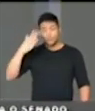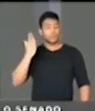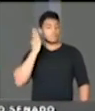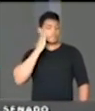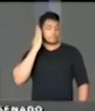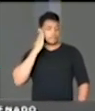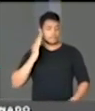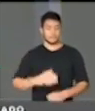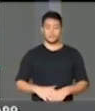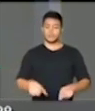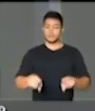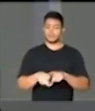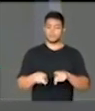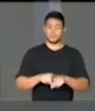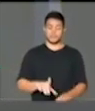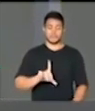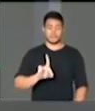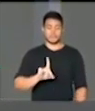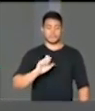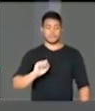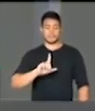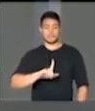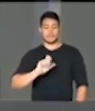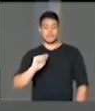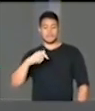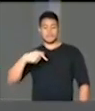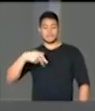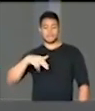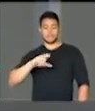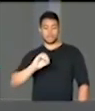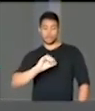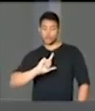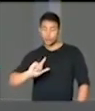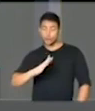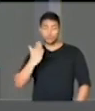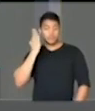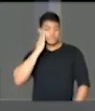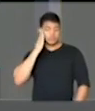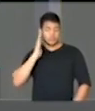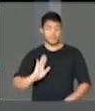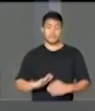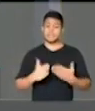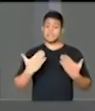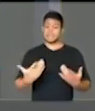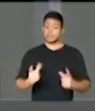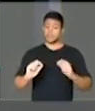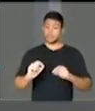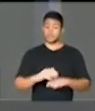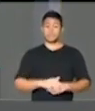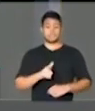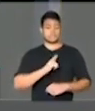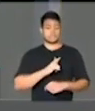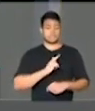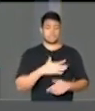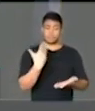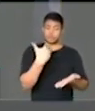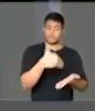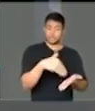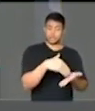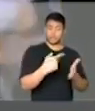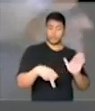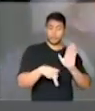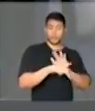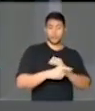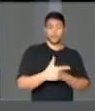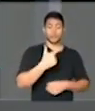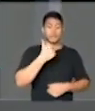que inclusive escritório da esposa do juiz Sérgio Moro servia esse tipo de